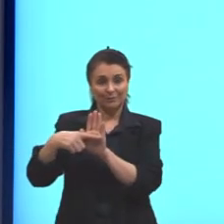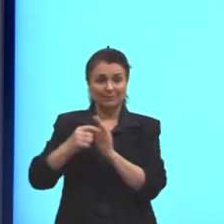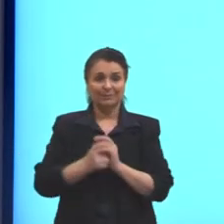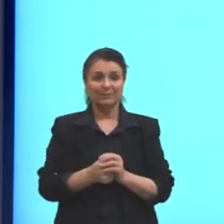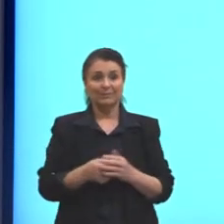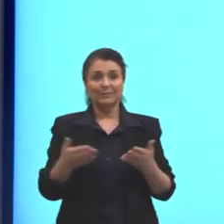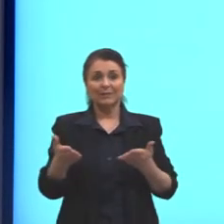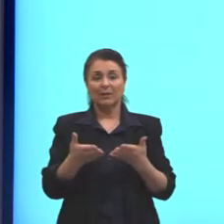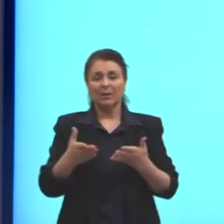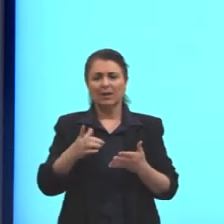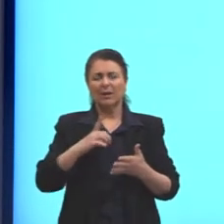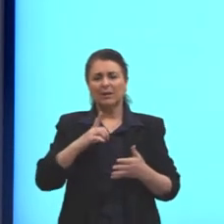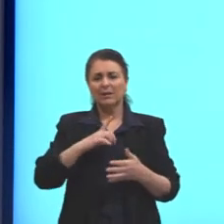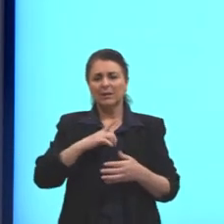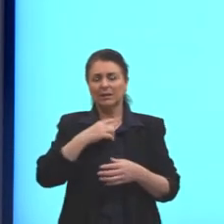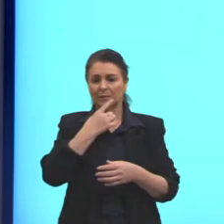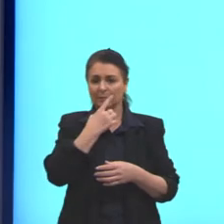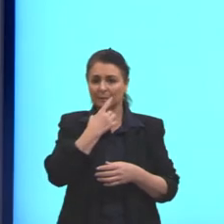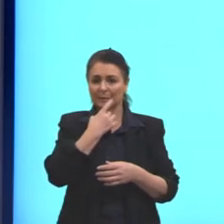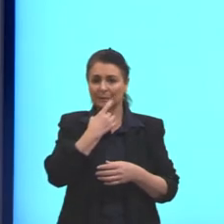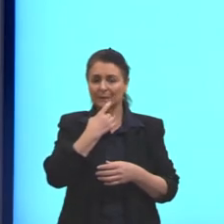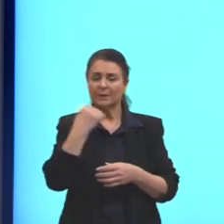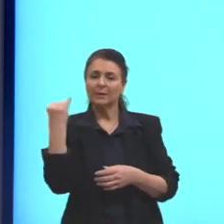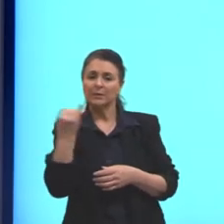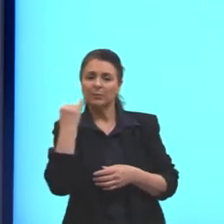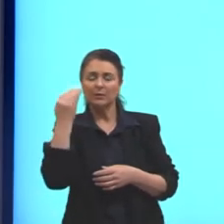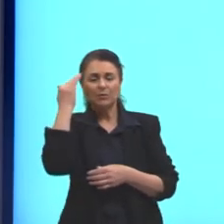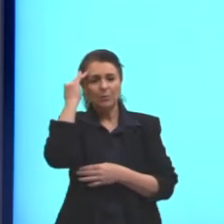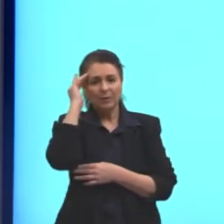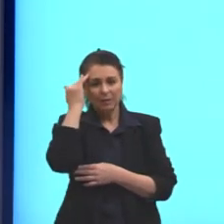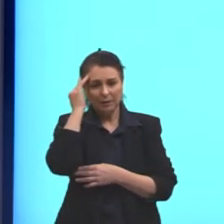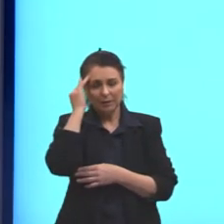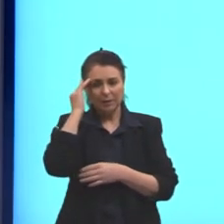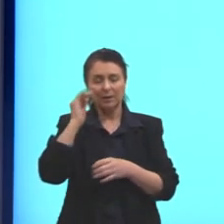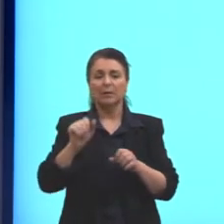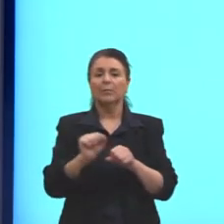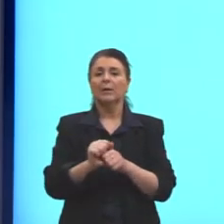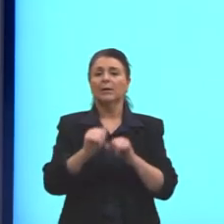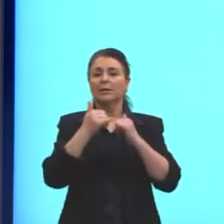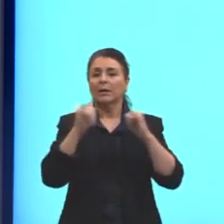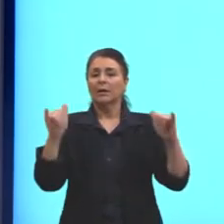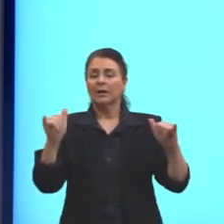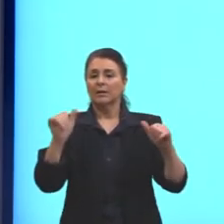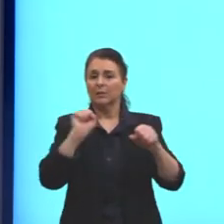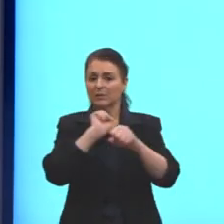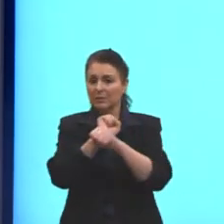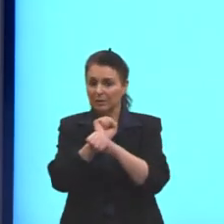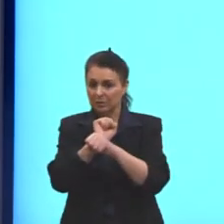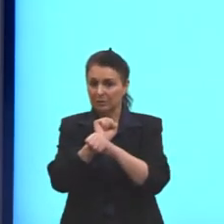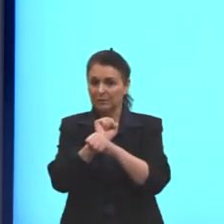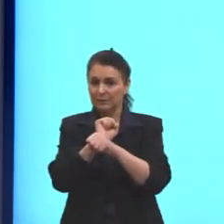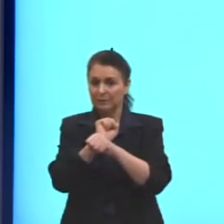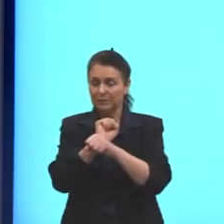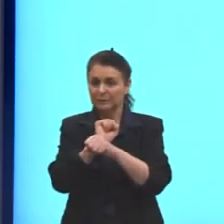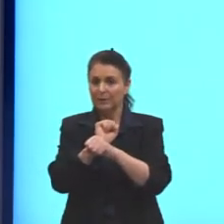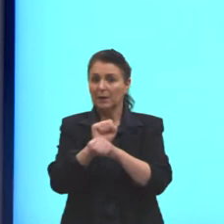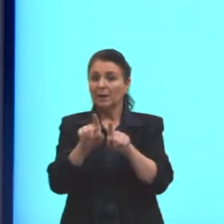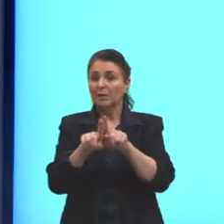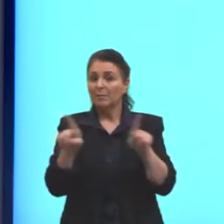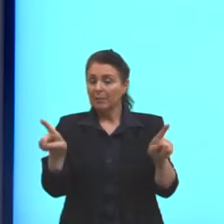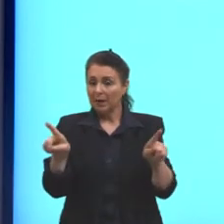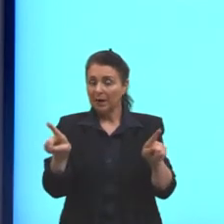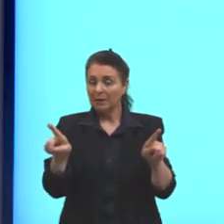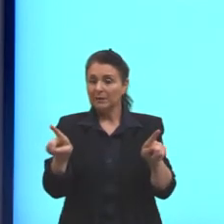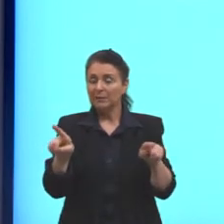bom existe outra coisa importante para a gente entender já na eletrostática depois a gente vai continuar falando sobre isso mas já na